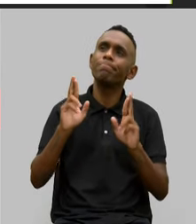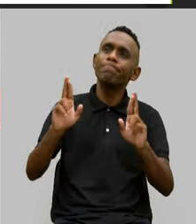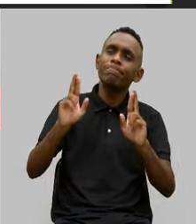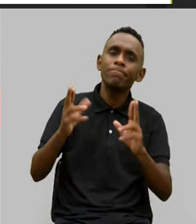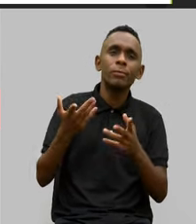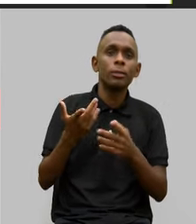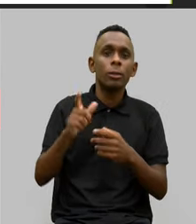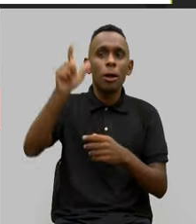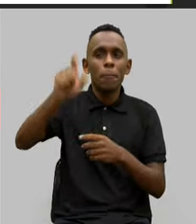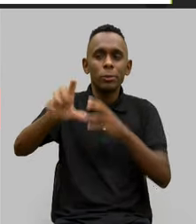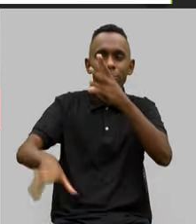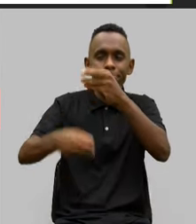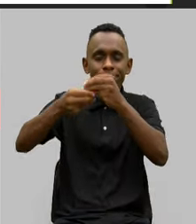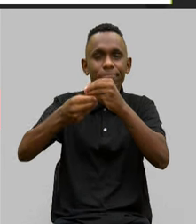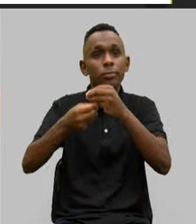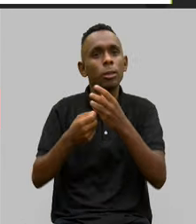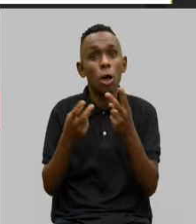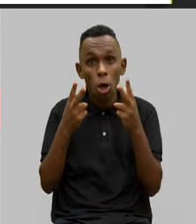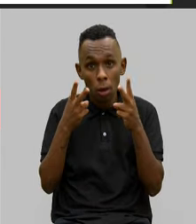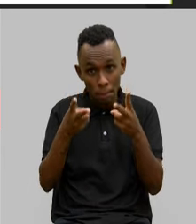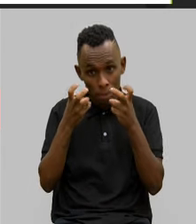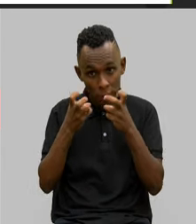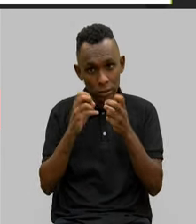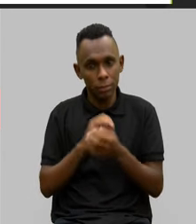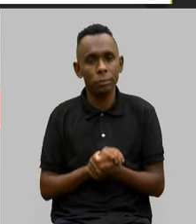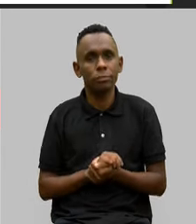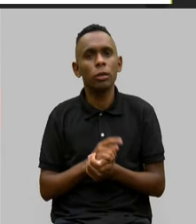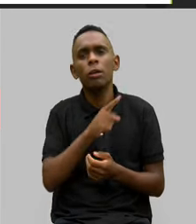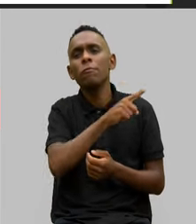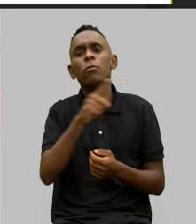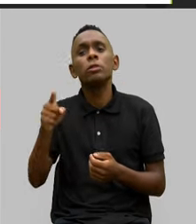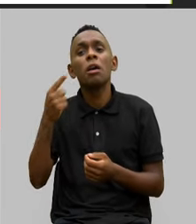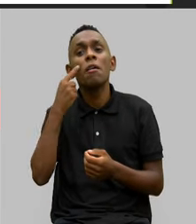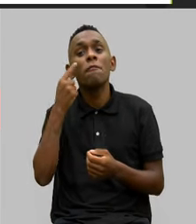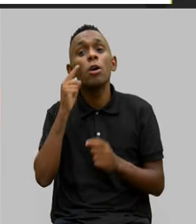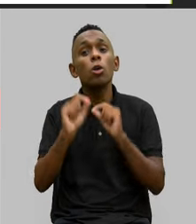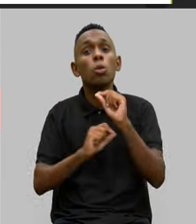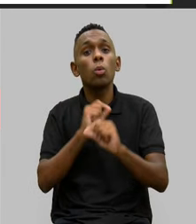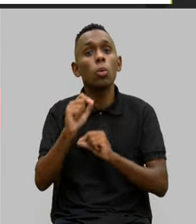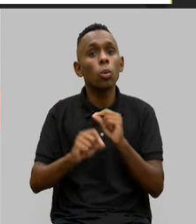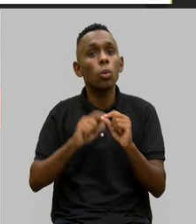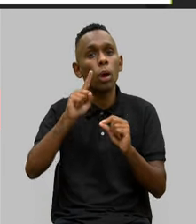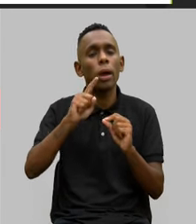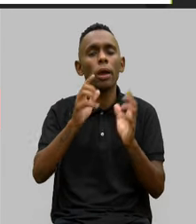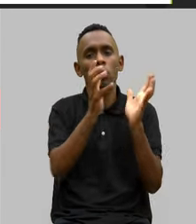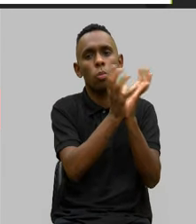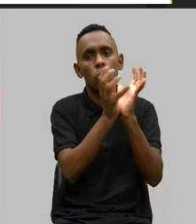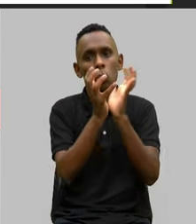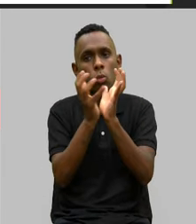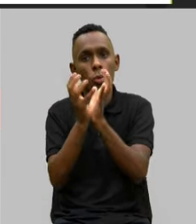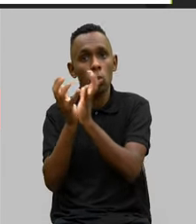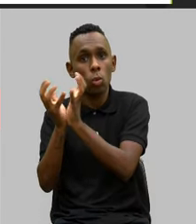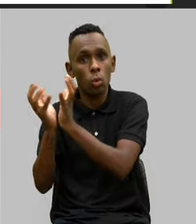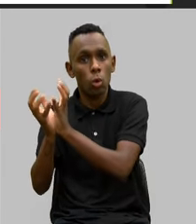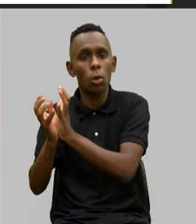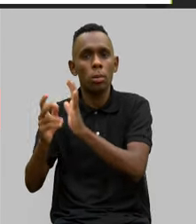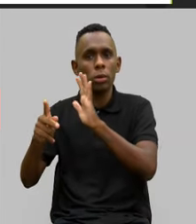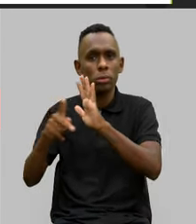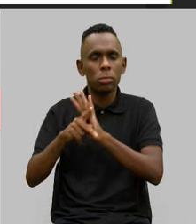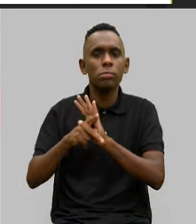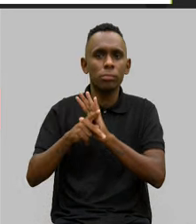que alguém conclua observem o seguinte o que que vocês estão vendo aí isso aí é o conjunto de